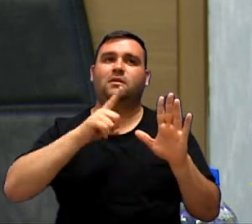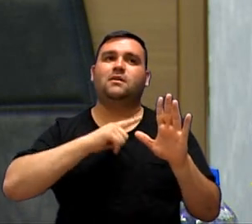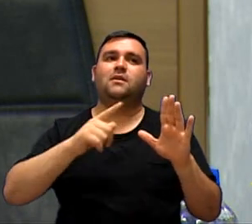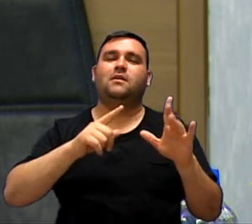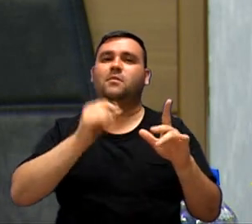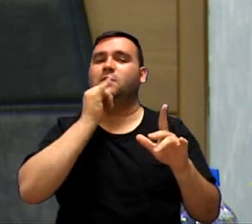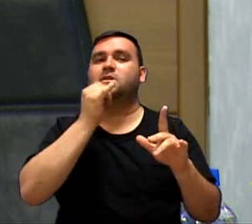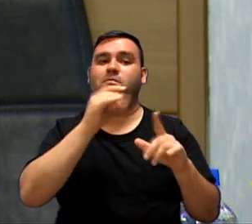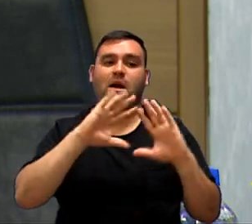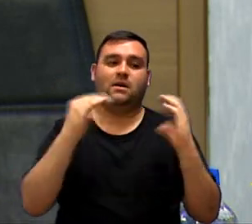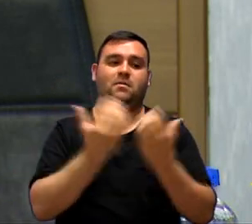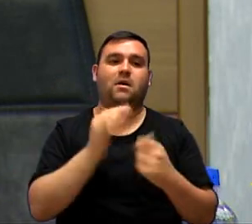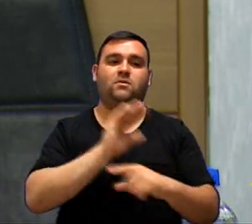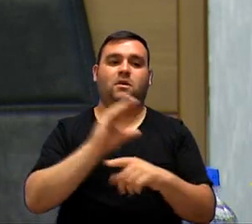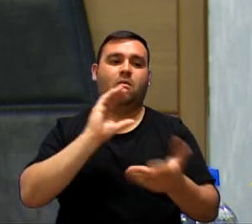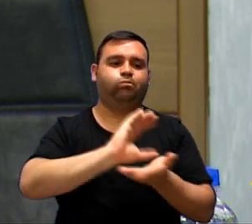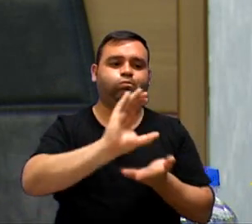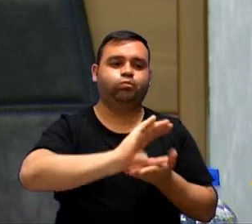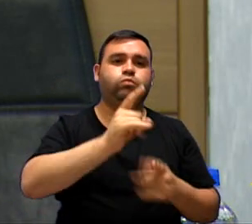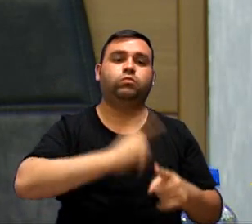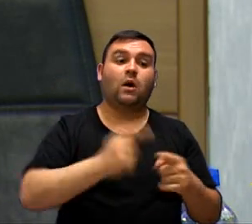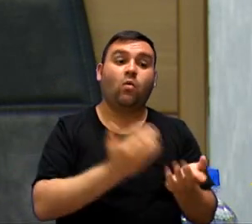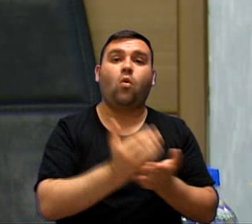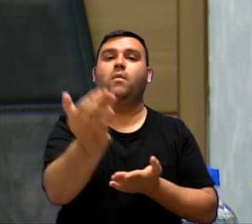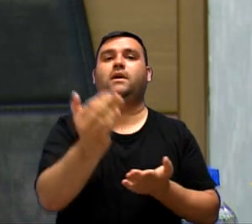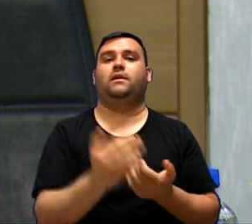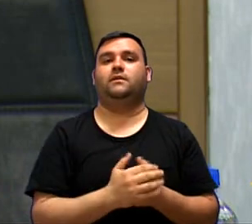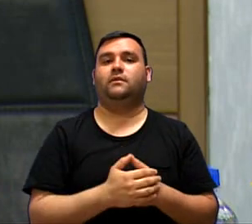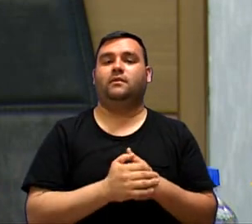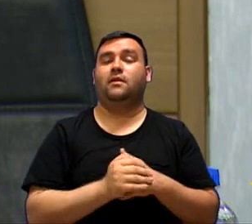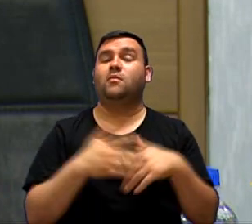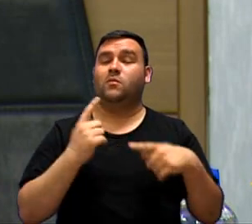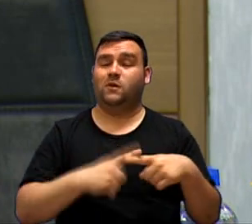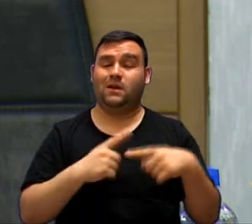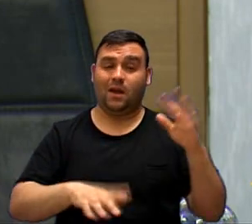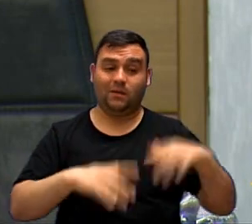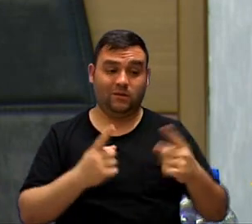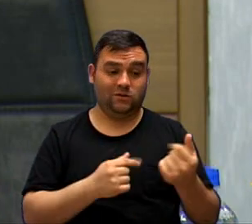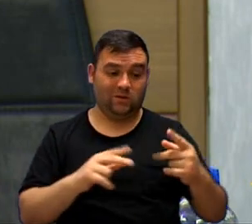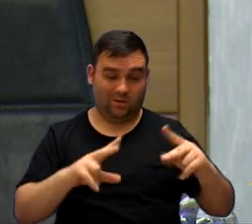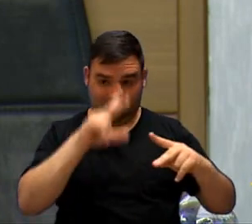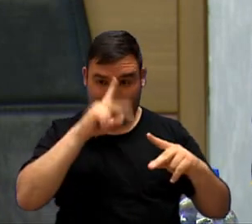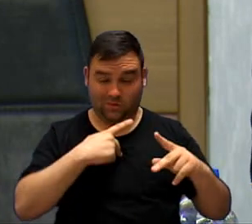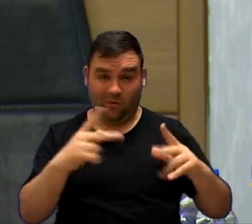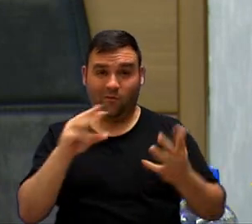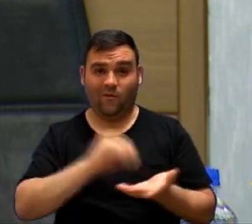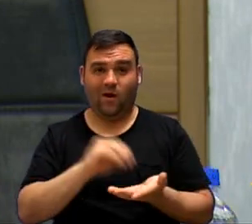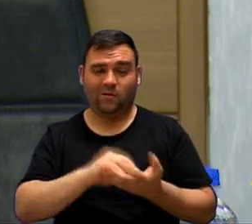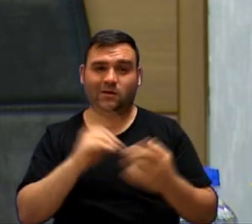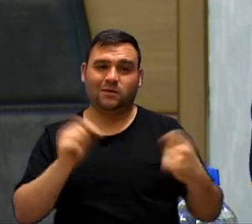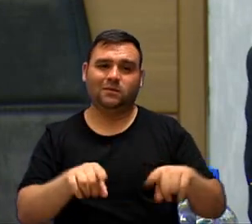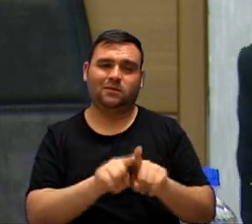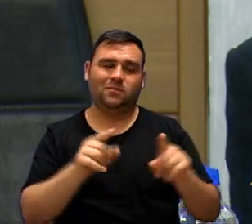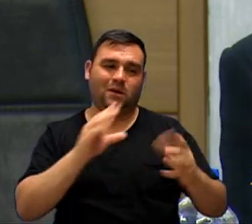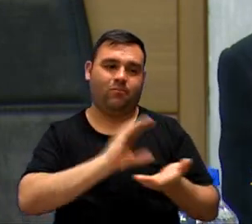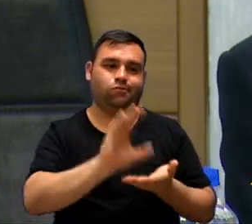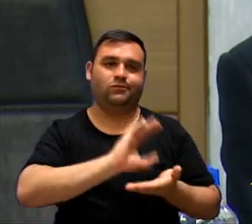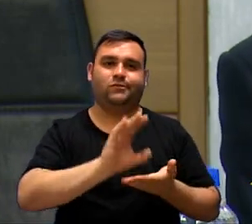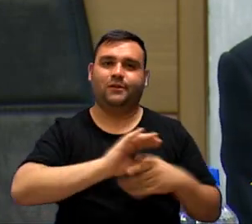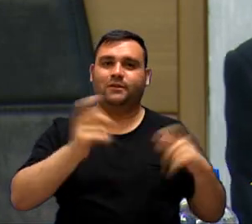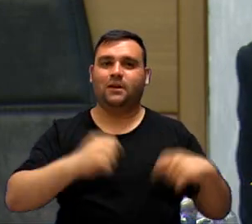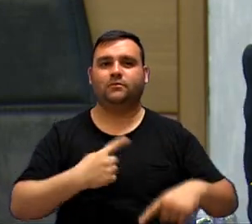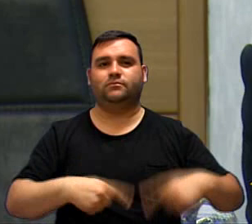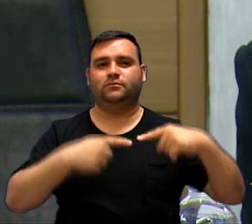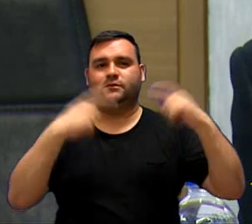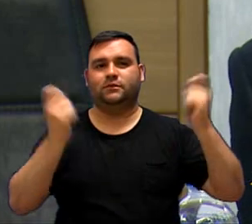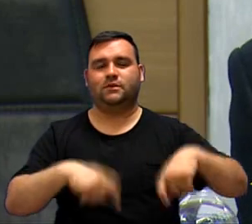com uma contrapartida com emendas para tentar dar um start para isso aí. E aí, muitas vezes, por falta de recursos próprios, você pode fazer isso uma correção de emendas. Sim. Aí dá para